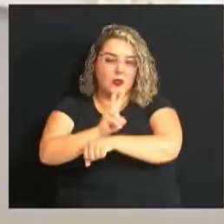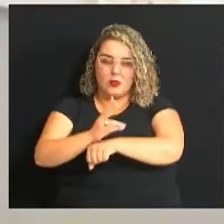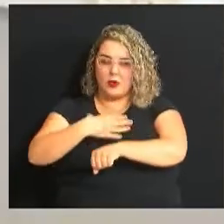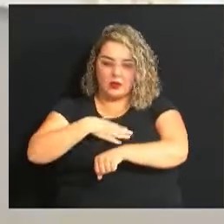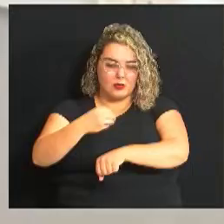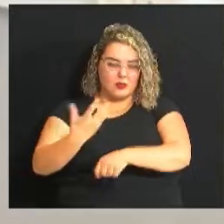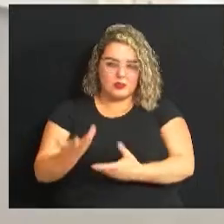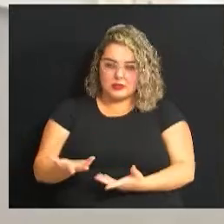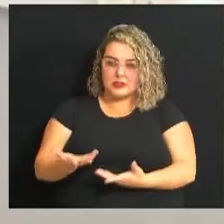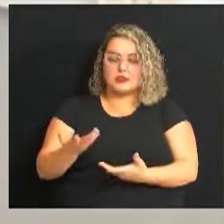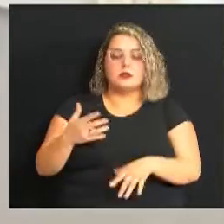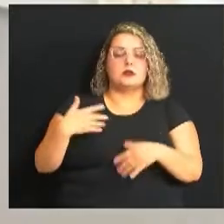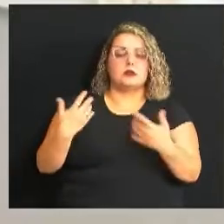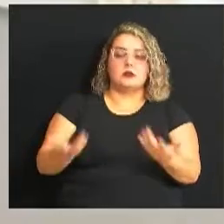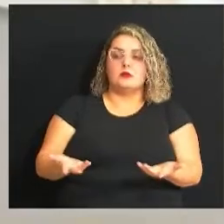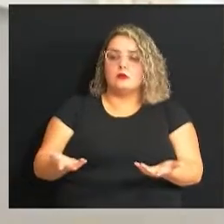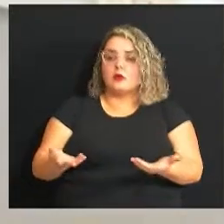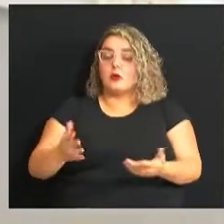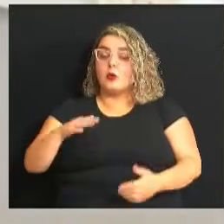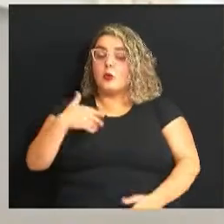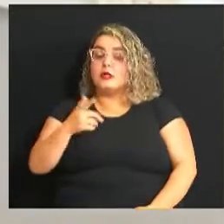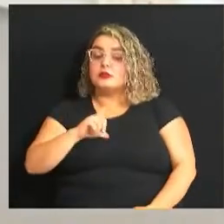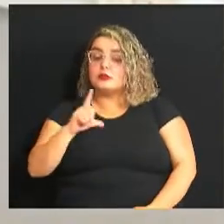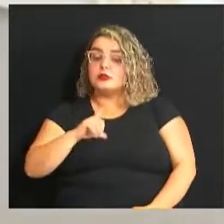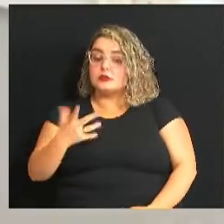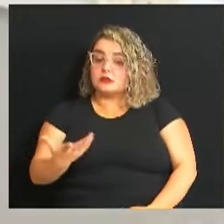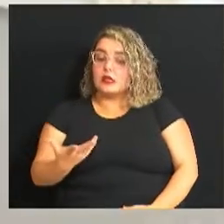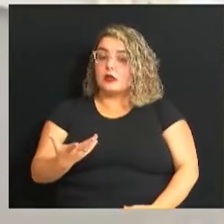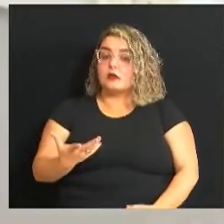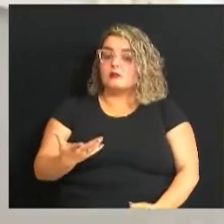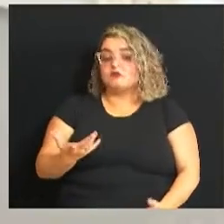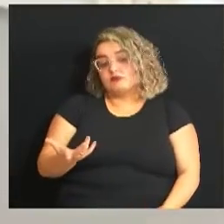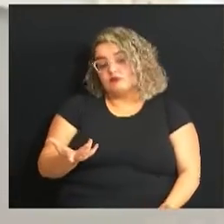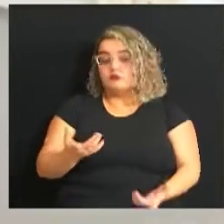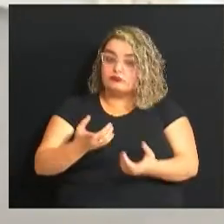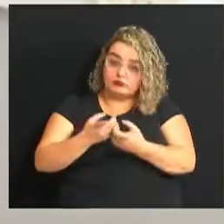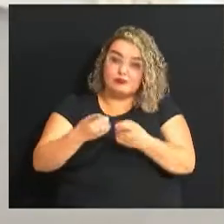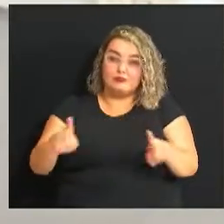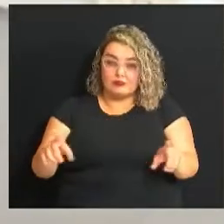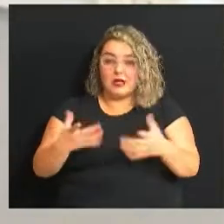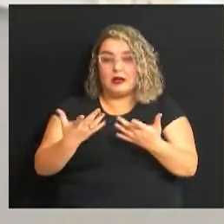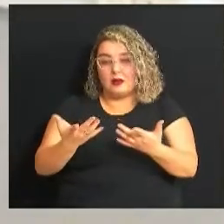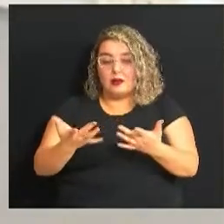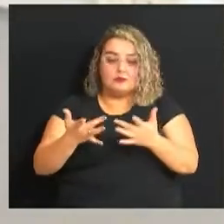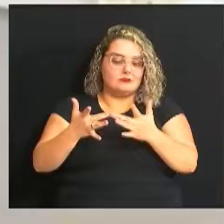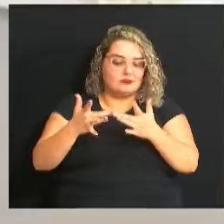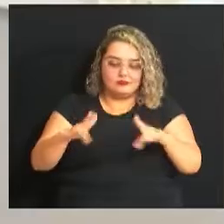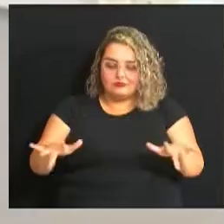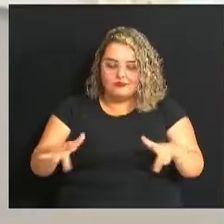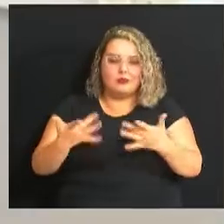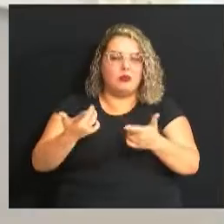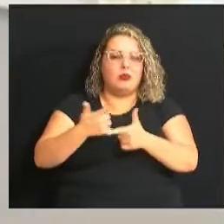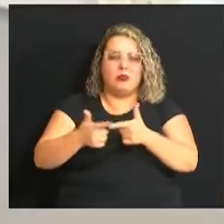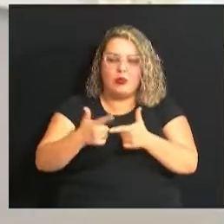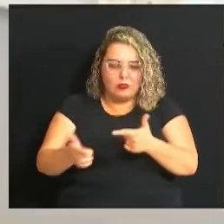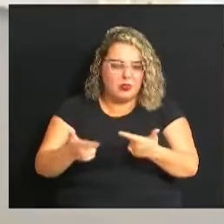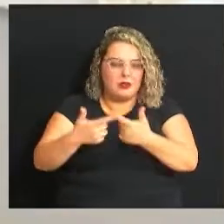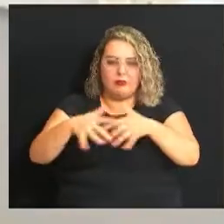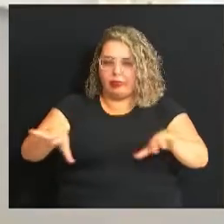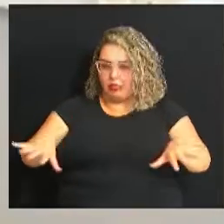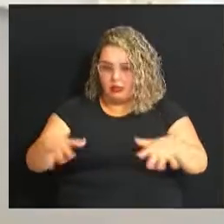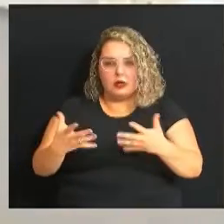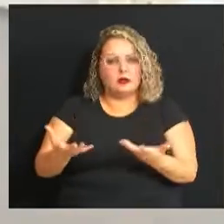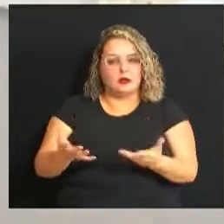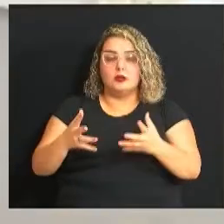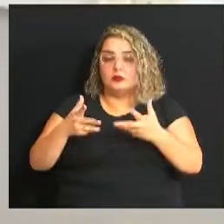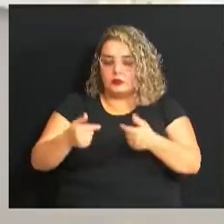medida em que se vislumbra a possibilidade de uma composição, é possível atendimento, em princípio, para qualquer matéria. Mas é importante lembrar